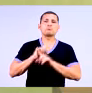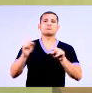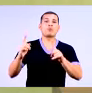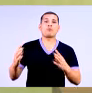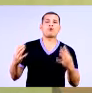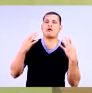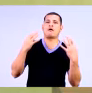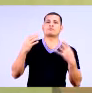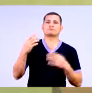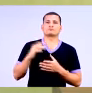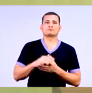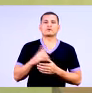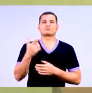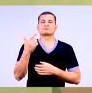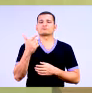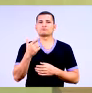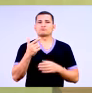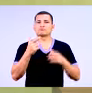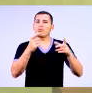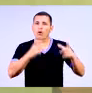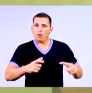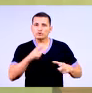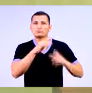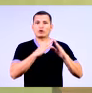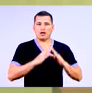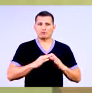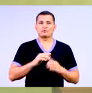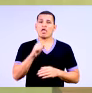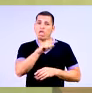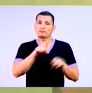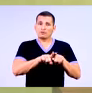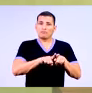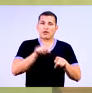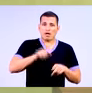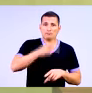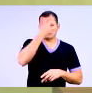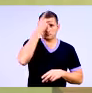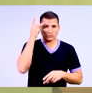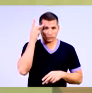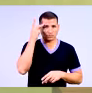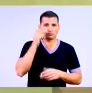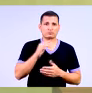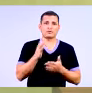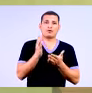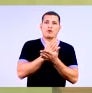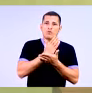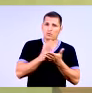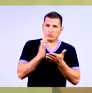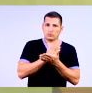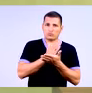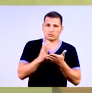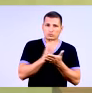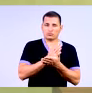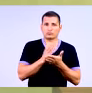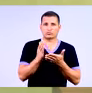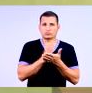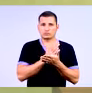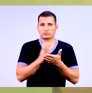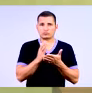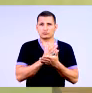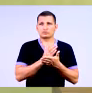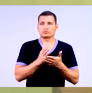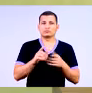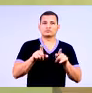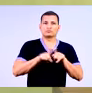próprio bairro, que ele também era ser humano, né? Que alguns órgãos competentes que não fazem